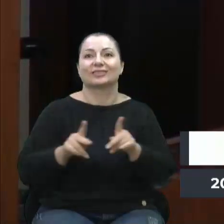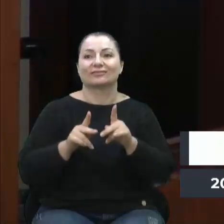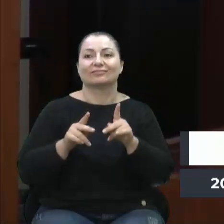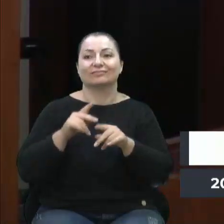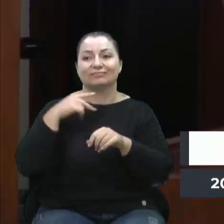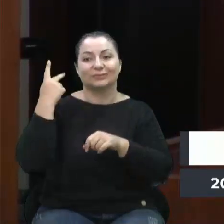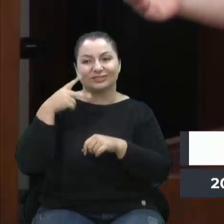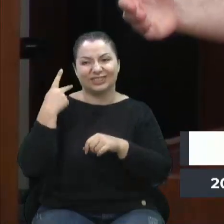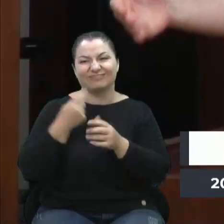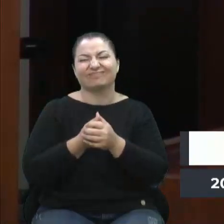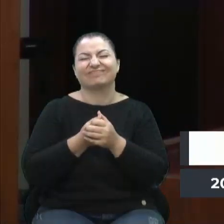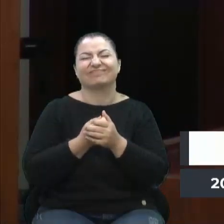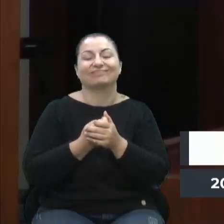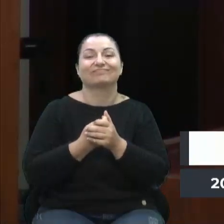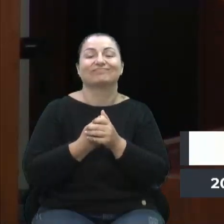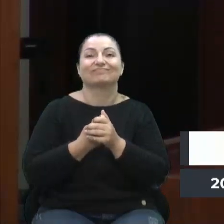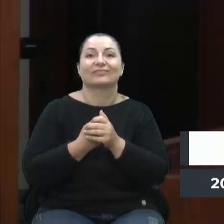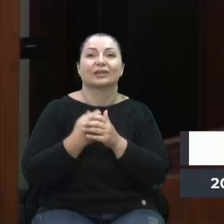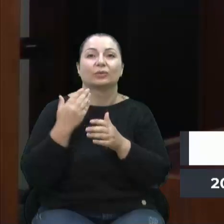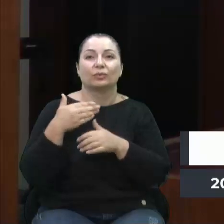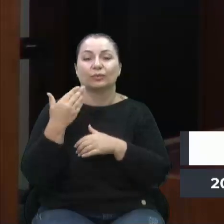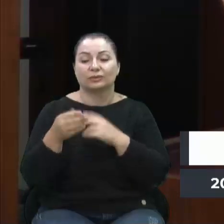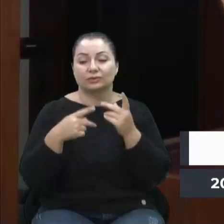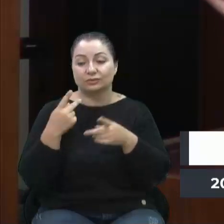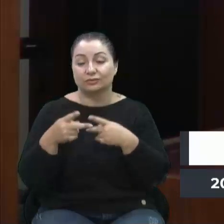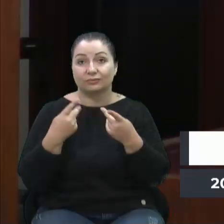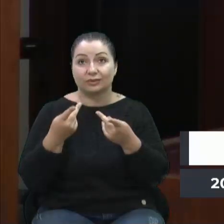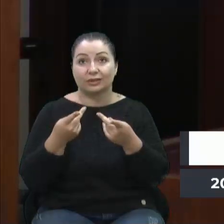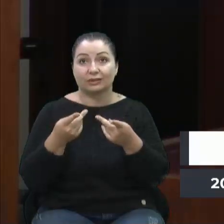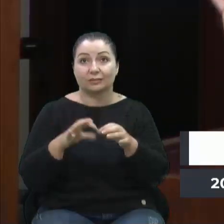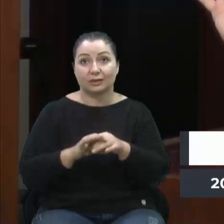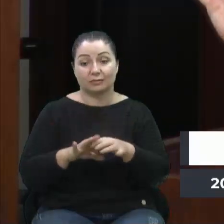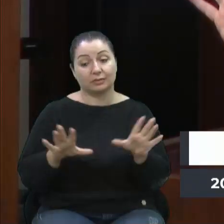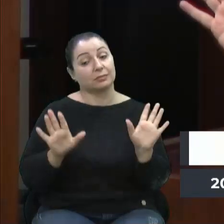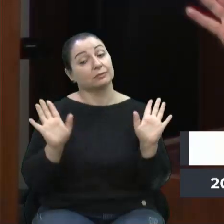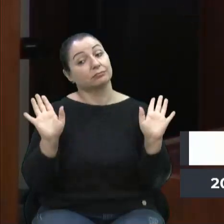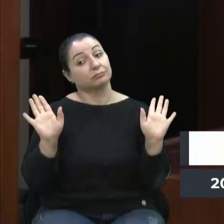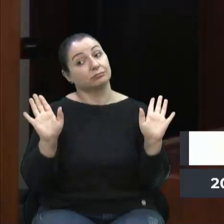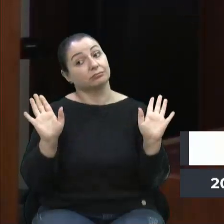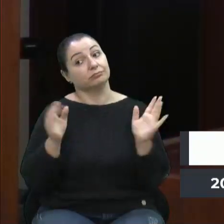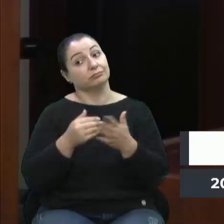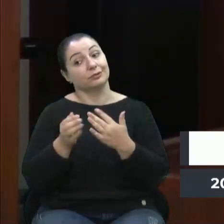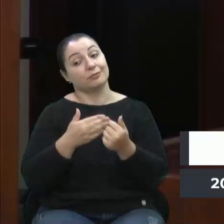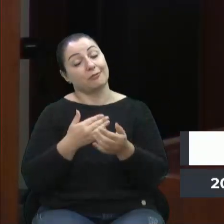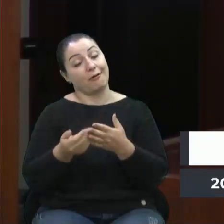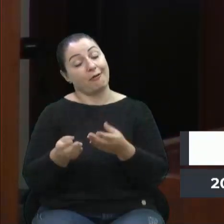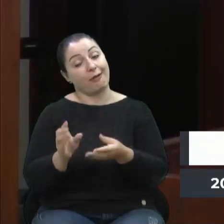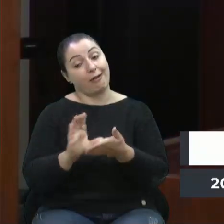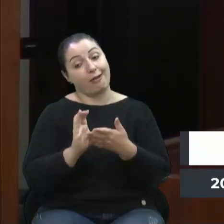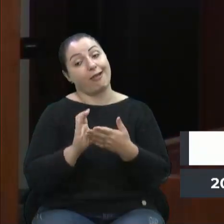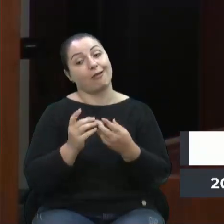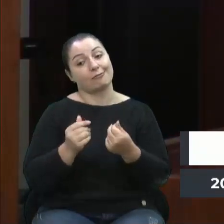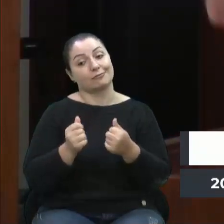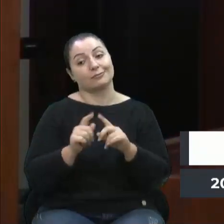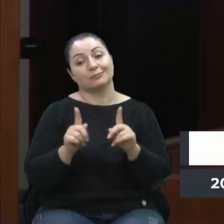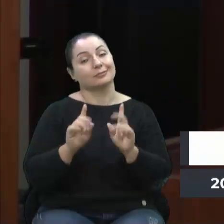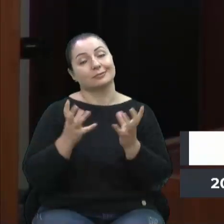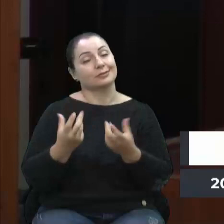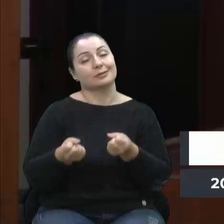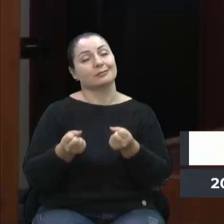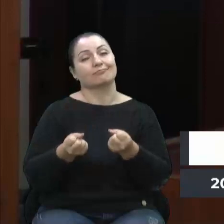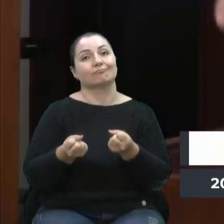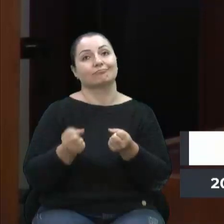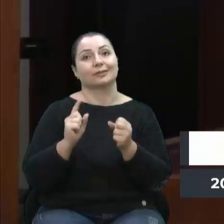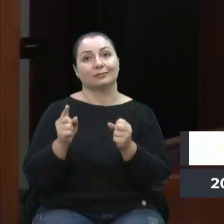que quando a gente pede para abrir mão de qualquer recurso público, já não é bem assim. Então a prioridade da saúde é